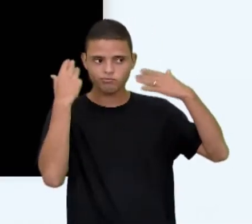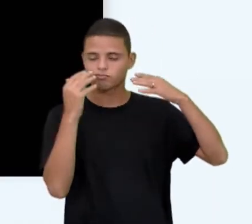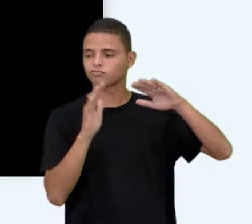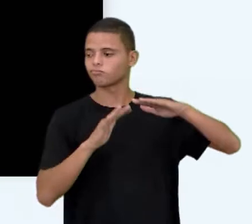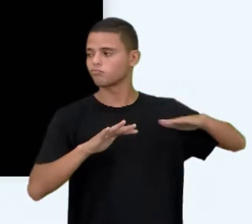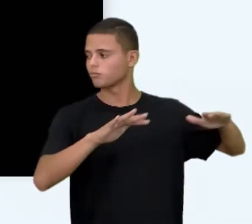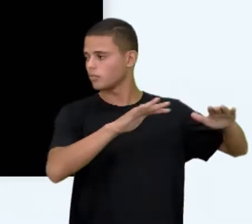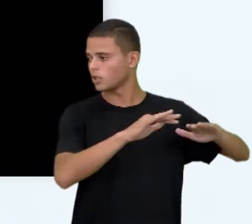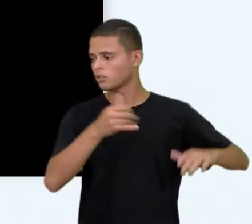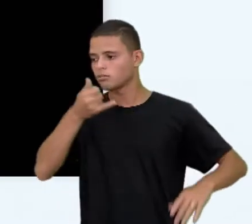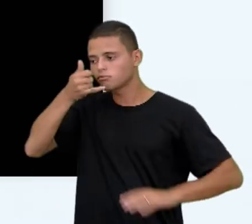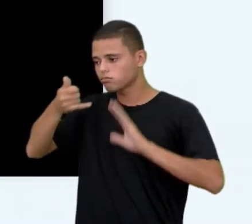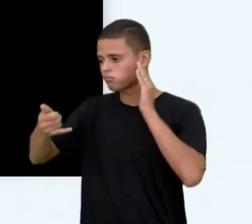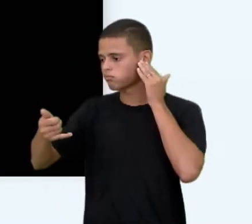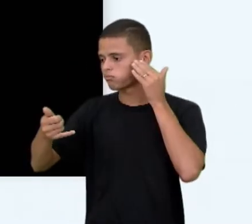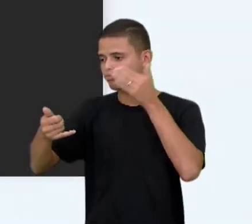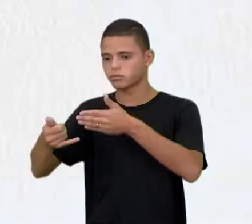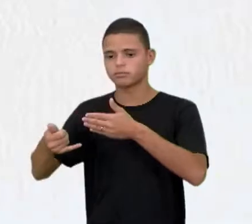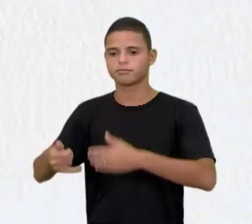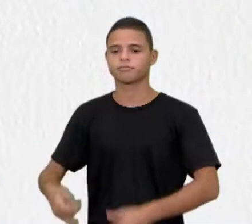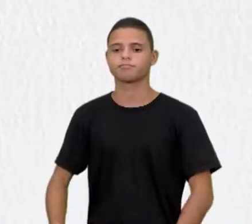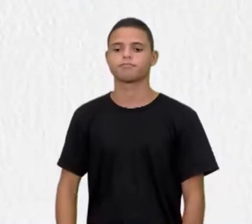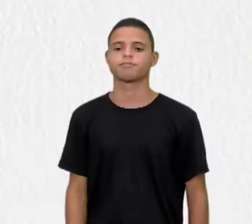fora dele.